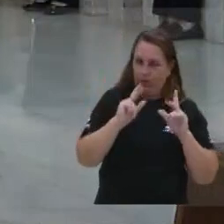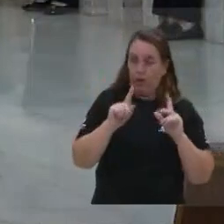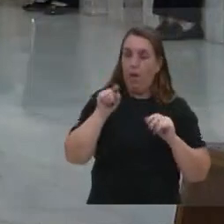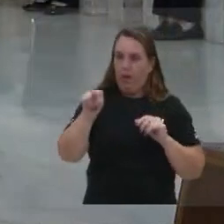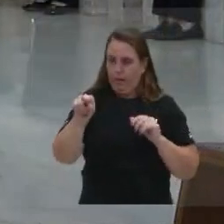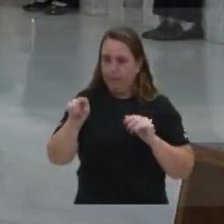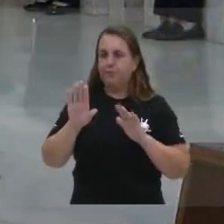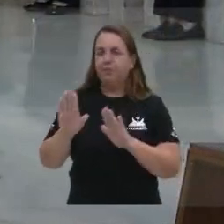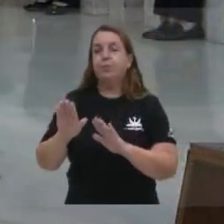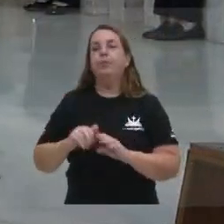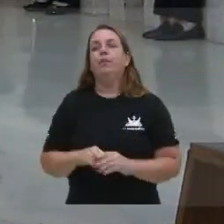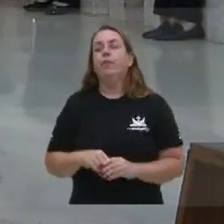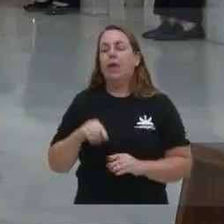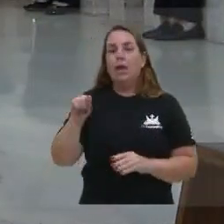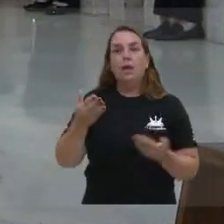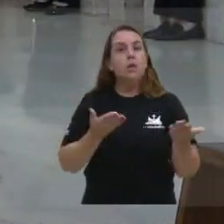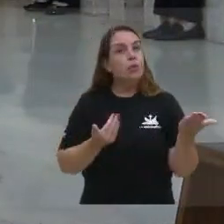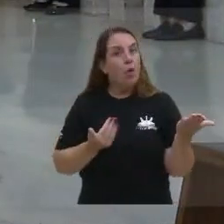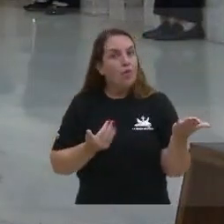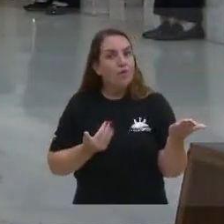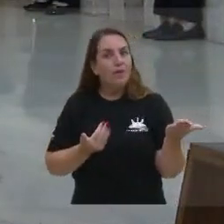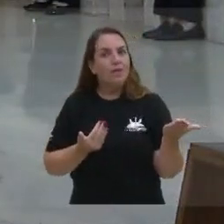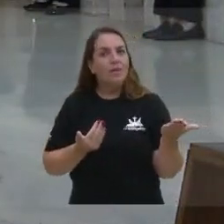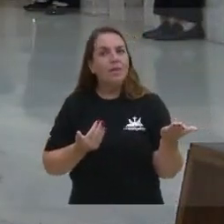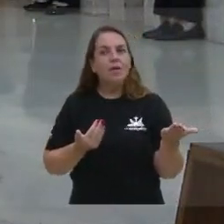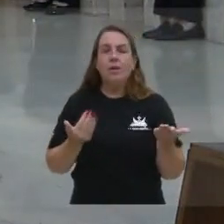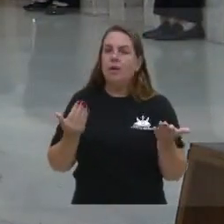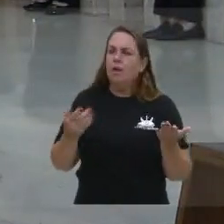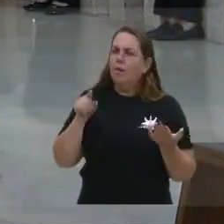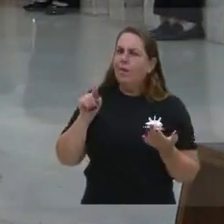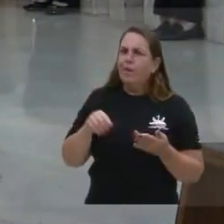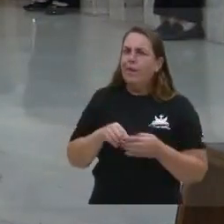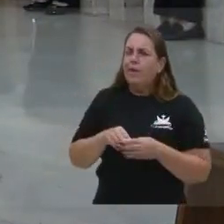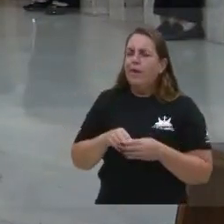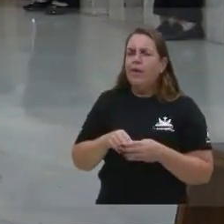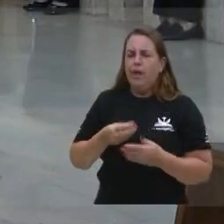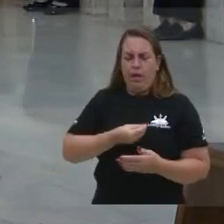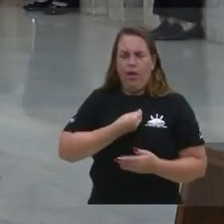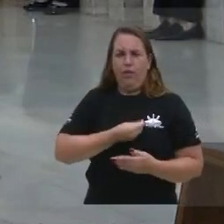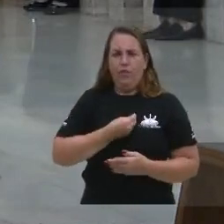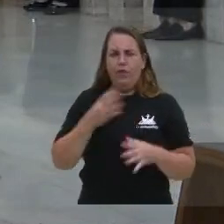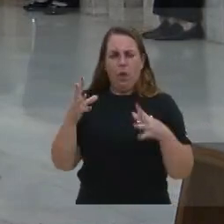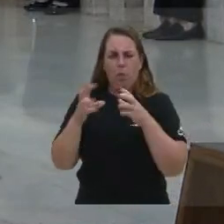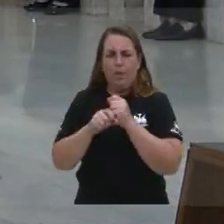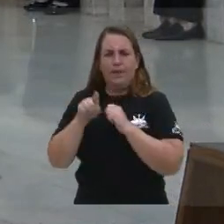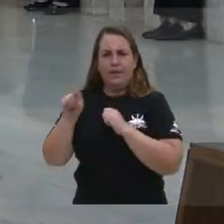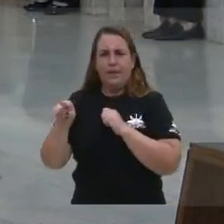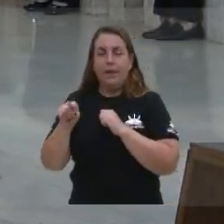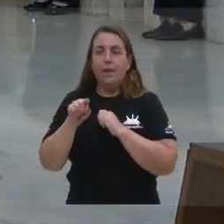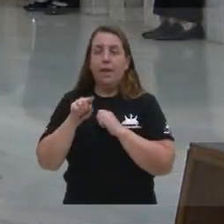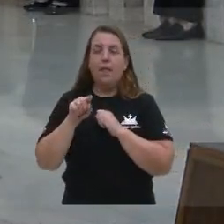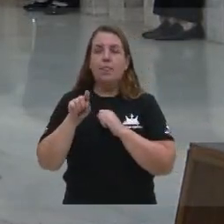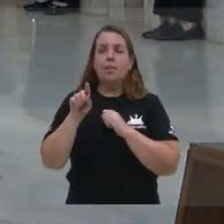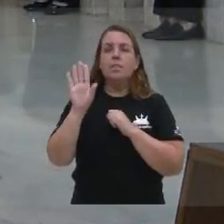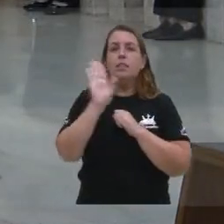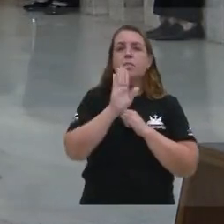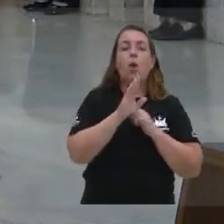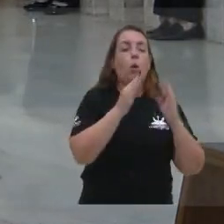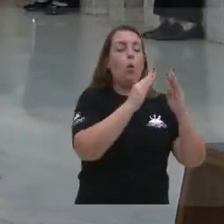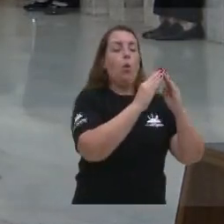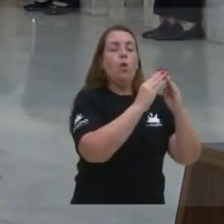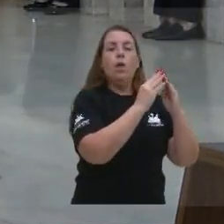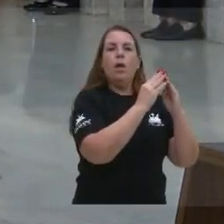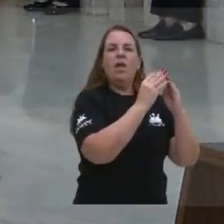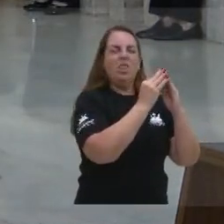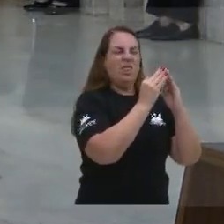Samuel, ele era jovem, e ele passou a vida dele no templo, não do templo de Jerusalém, não tinha nem